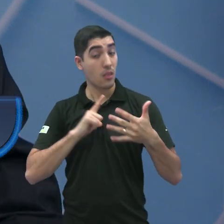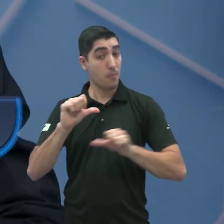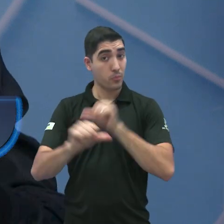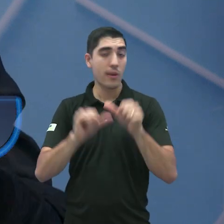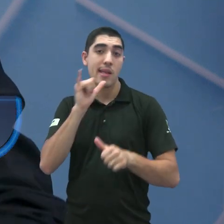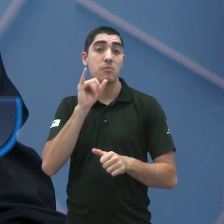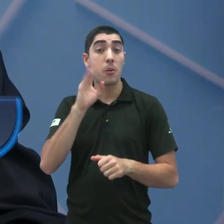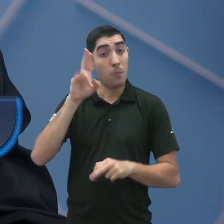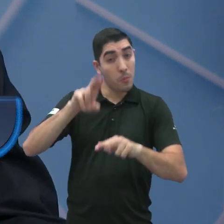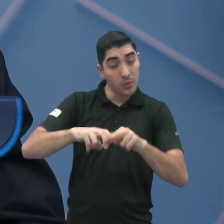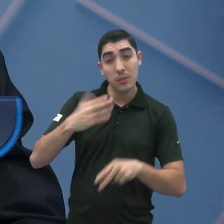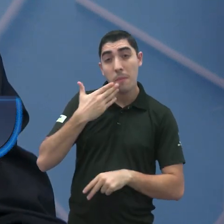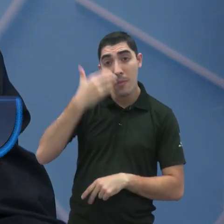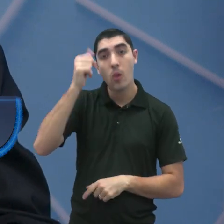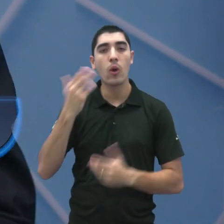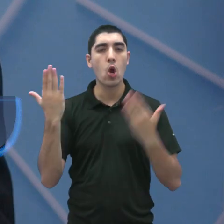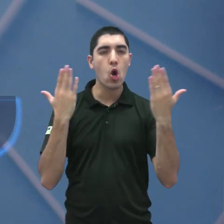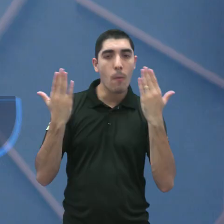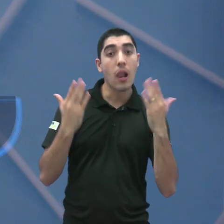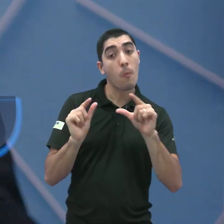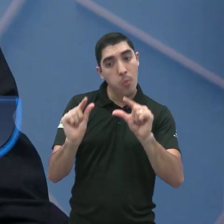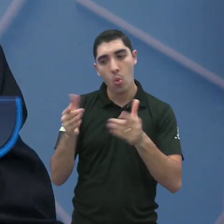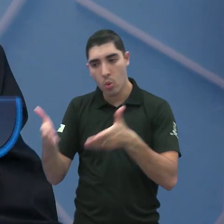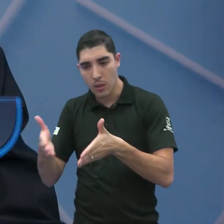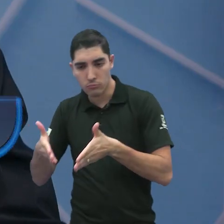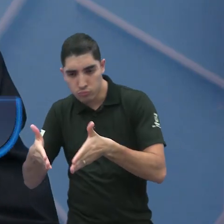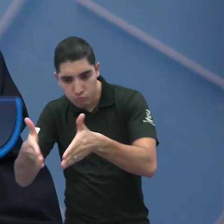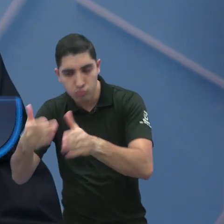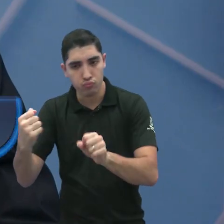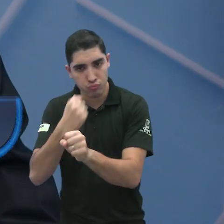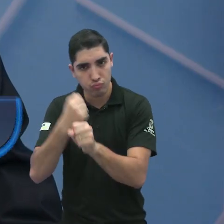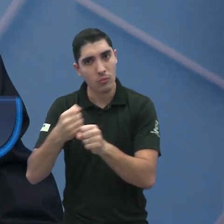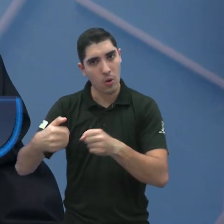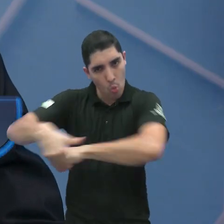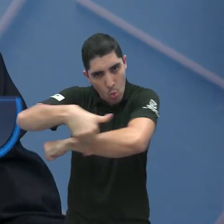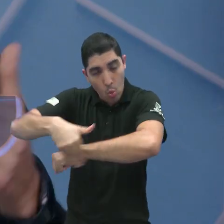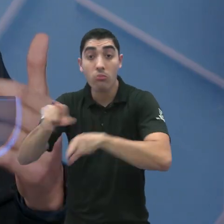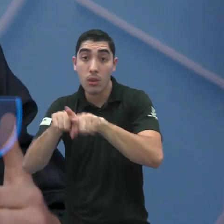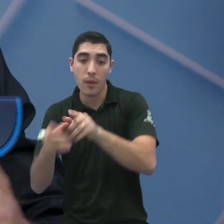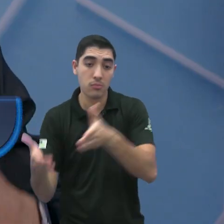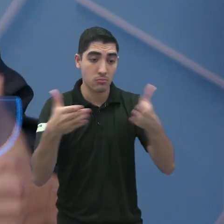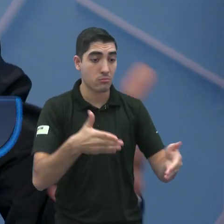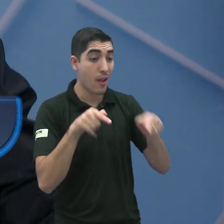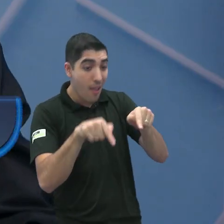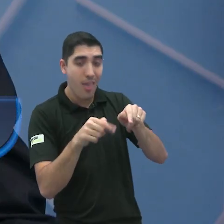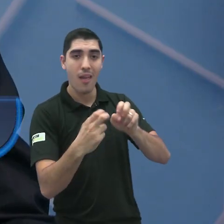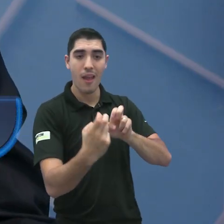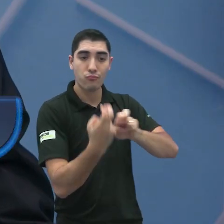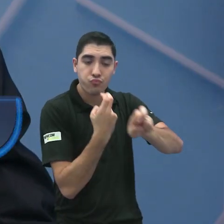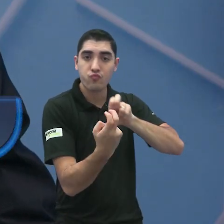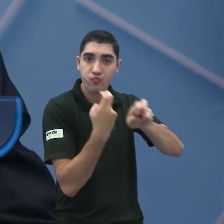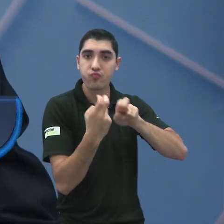você construir uma via, né? Desenvolver uma via e desenvolver uma parte de ferrovia. Então, assim, é algo que a rodovia